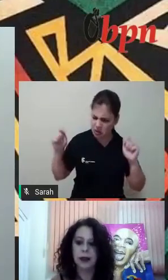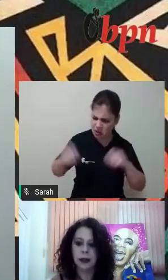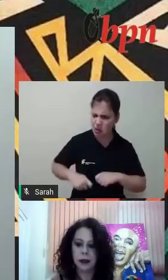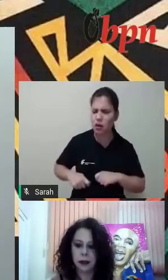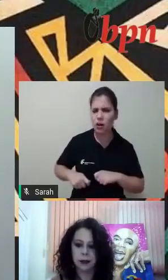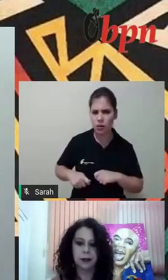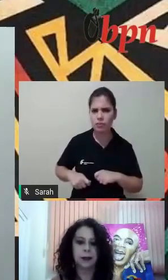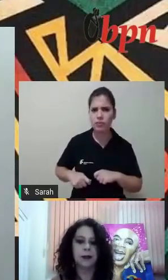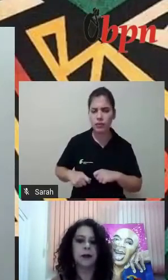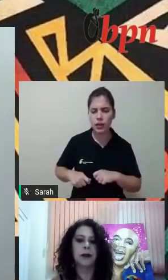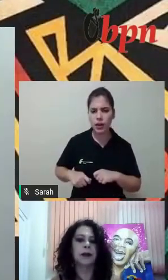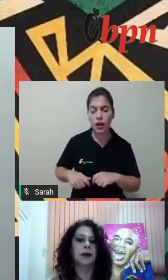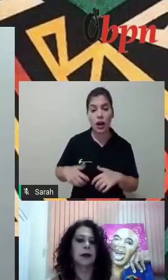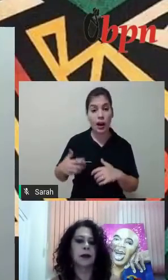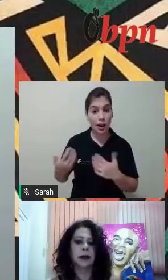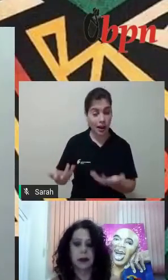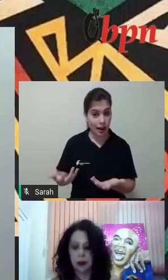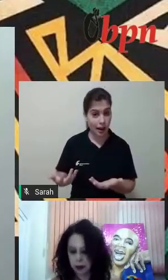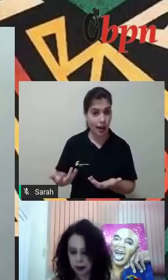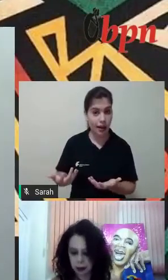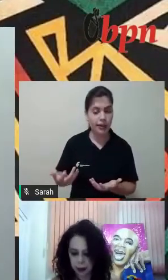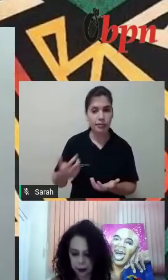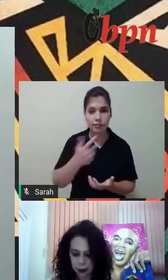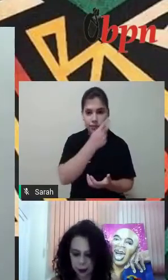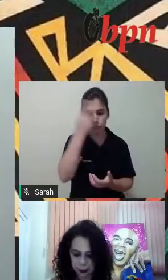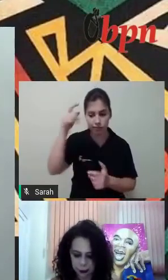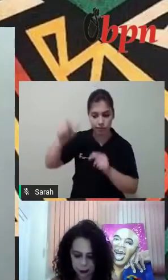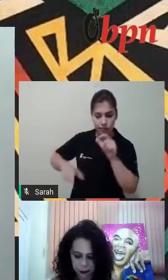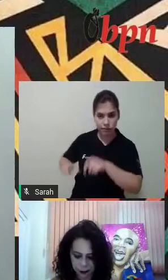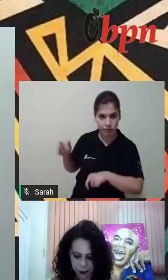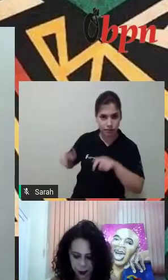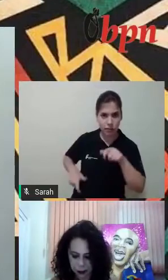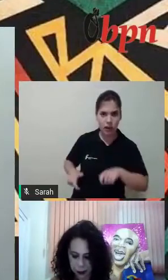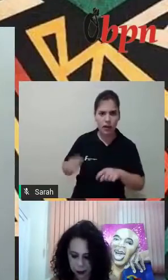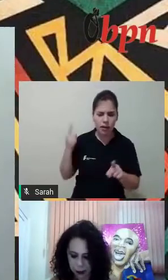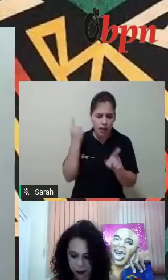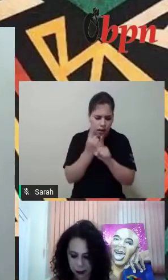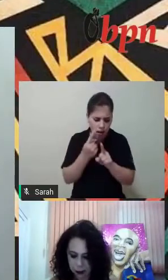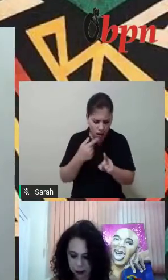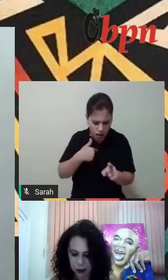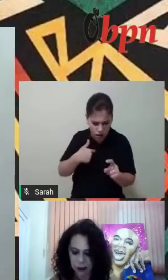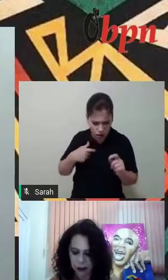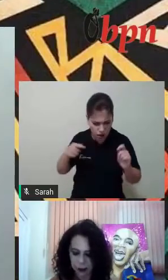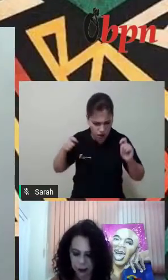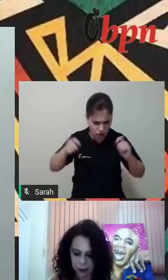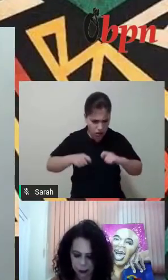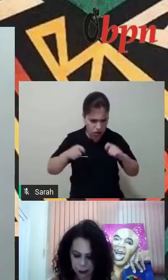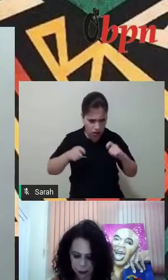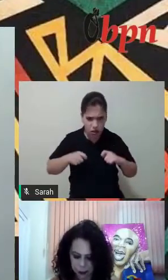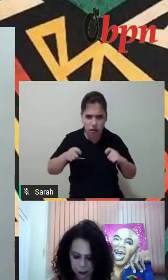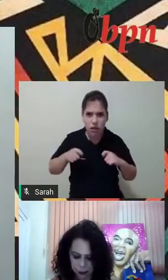descobre, que o sujeito descobre a sua beleza, a sua potencialidade,